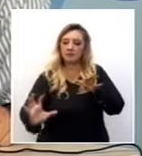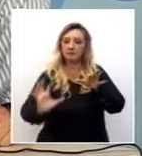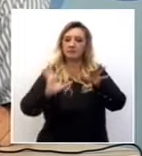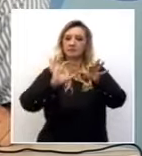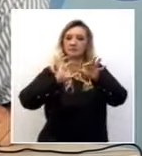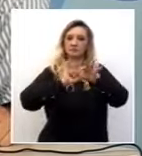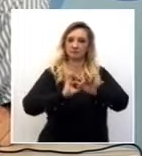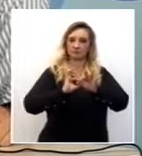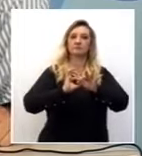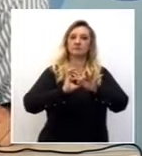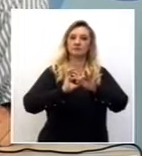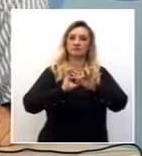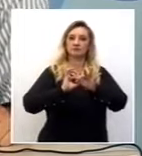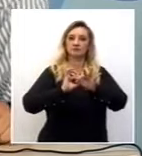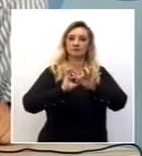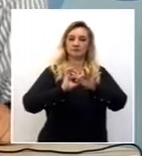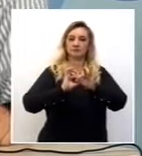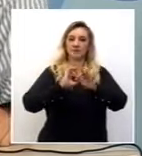seus alunos.